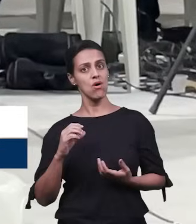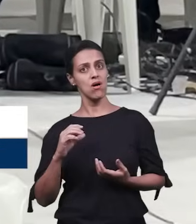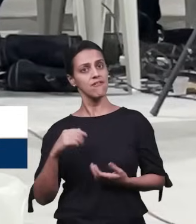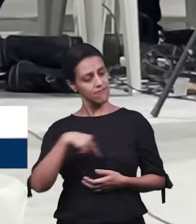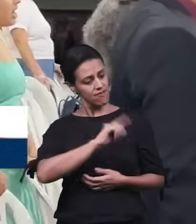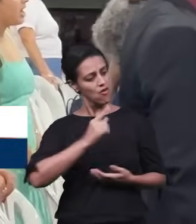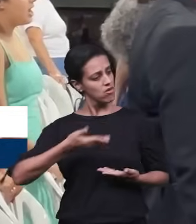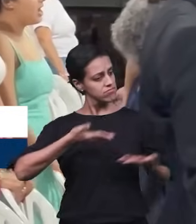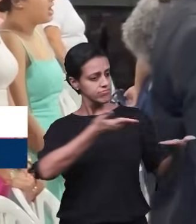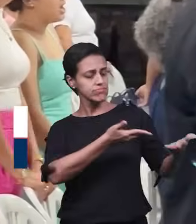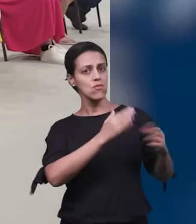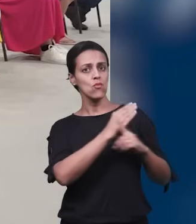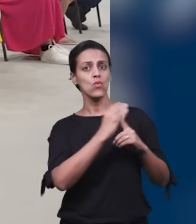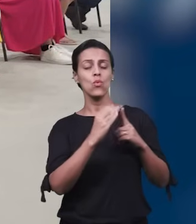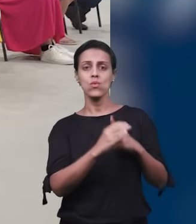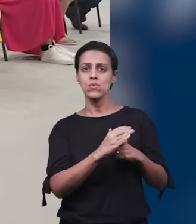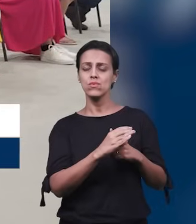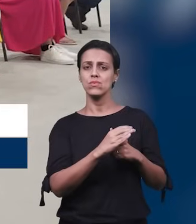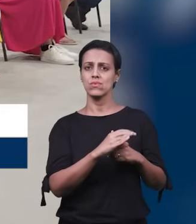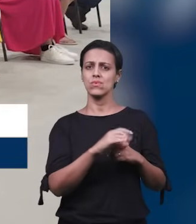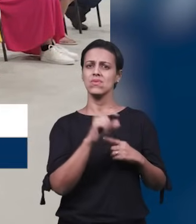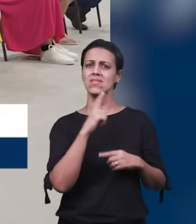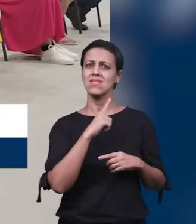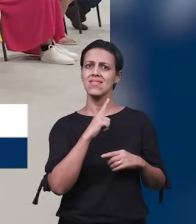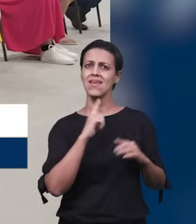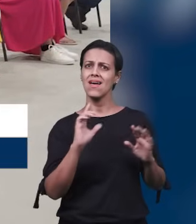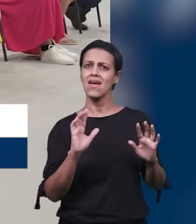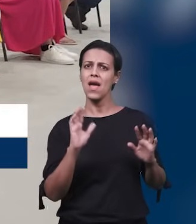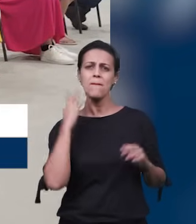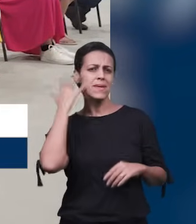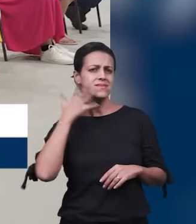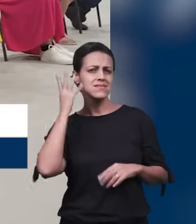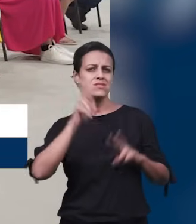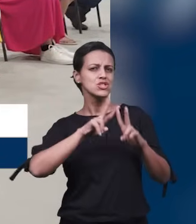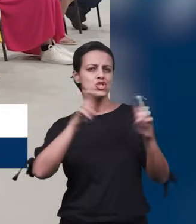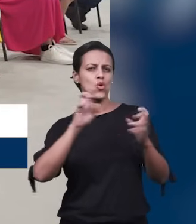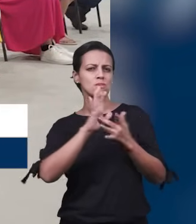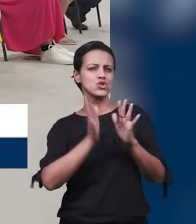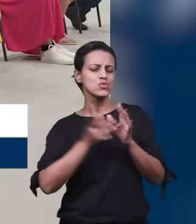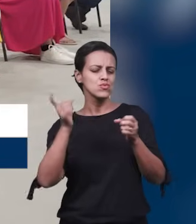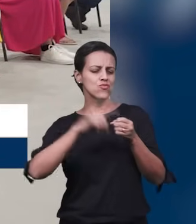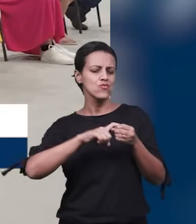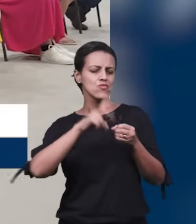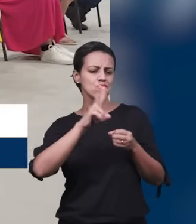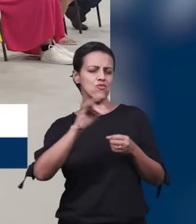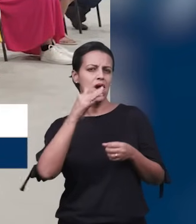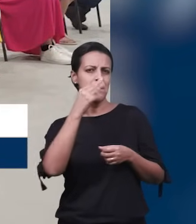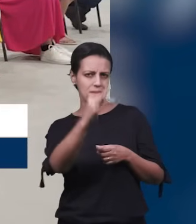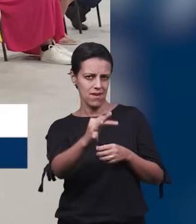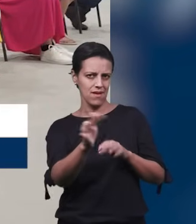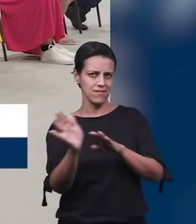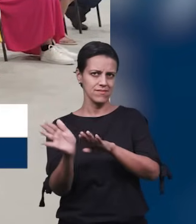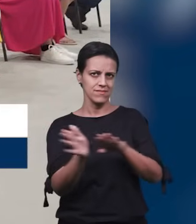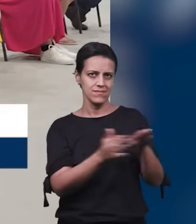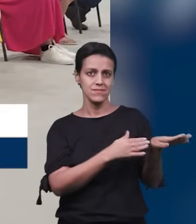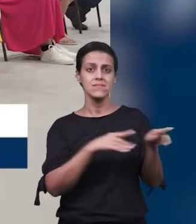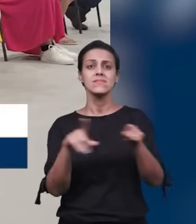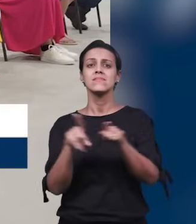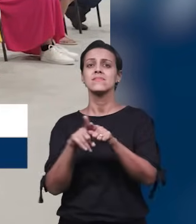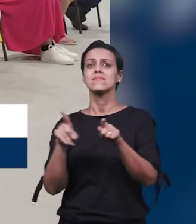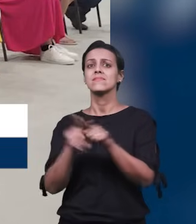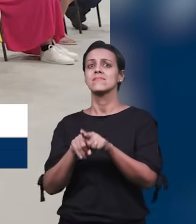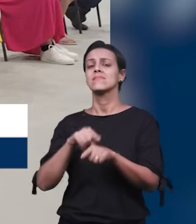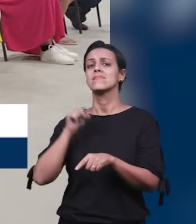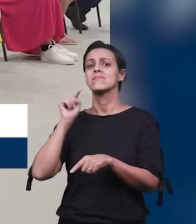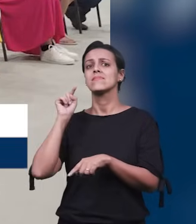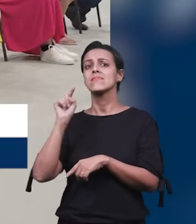brevidade da volta de Jesus. Na Paraíba, os irmãos se reuniram no Manaim de Campina Grande, onde assistiram ao seminário, um momento de grande